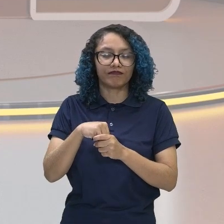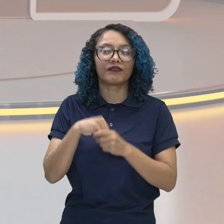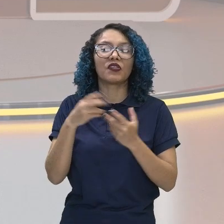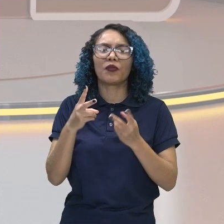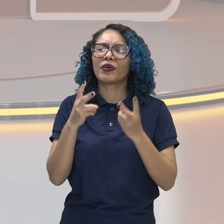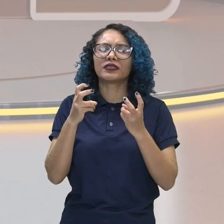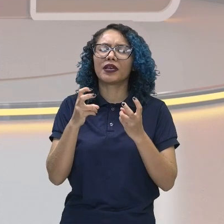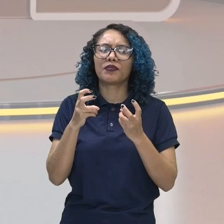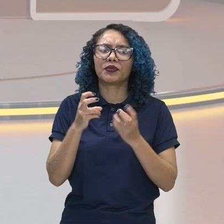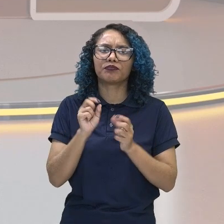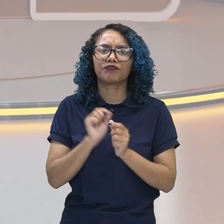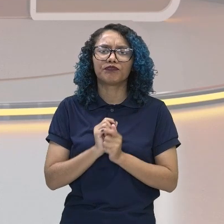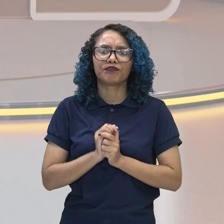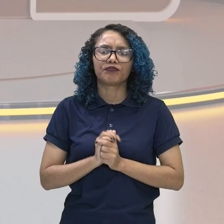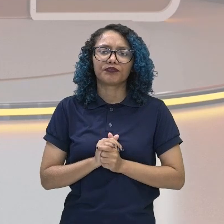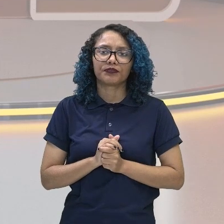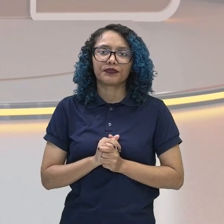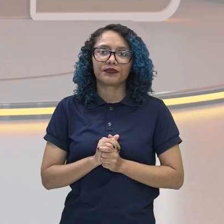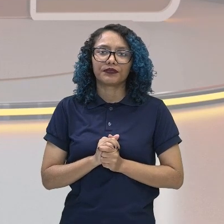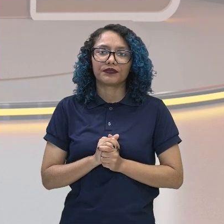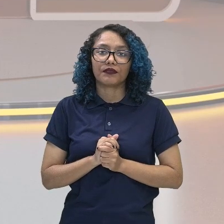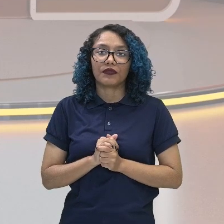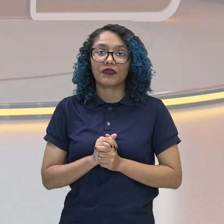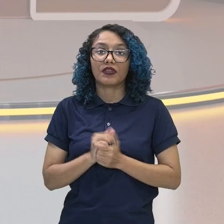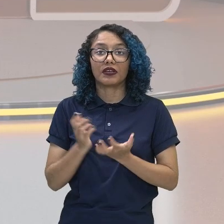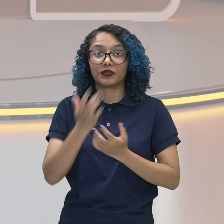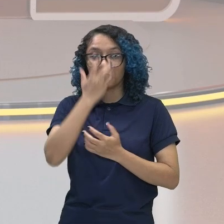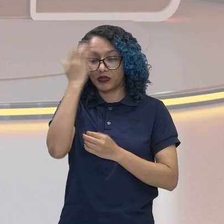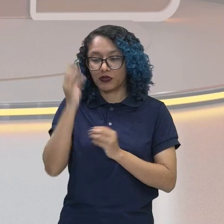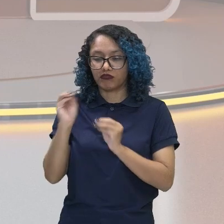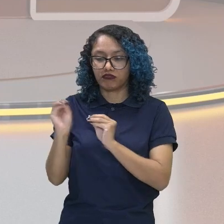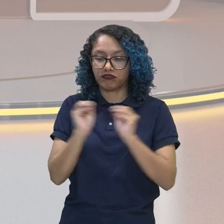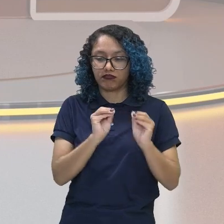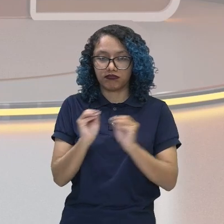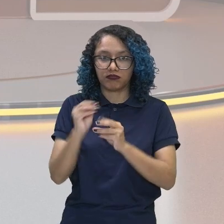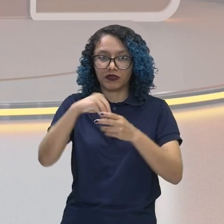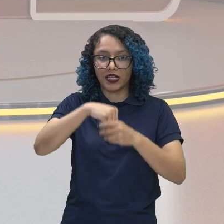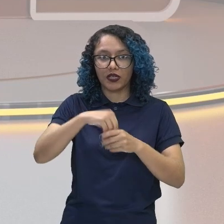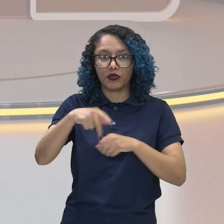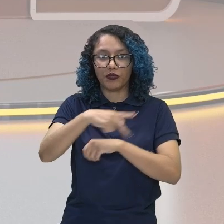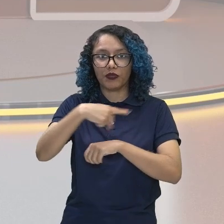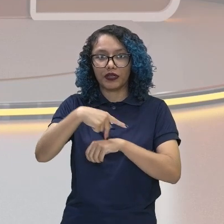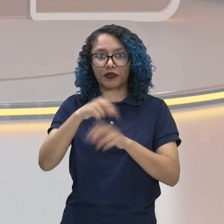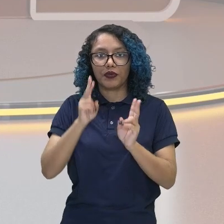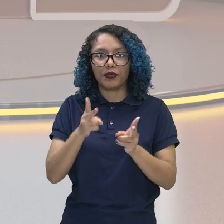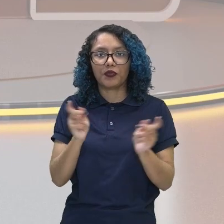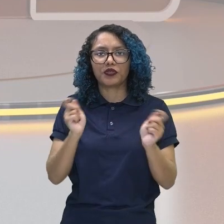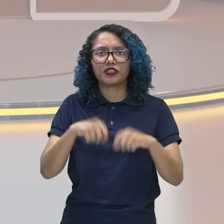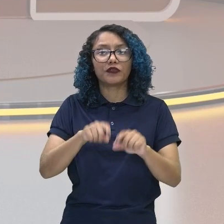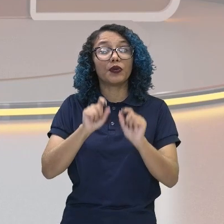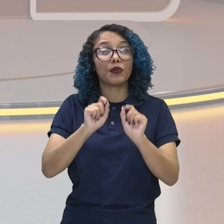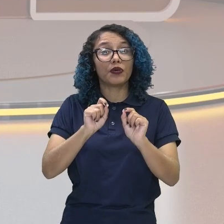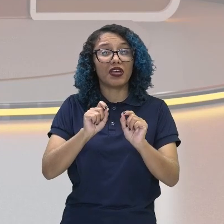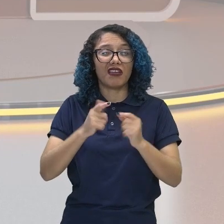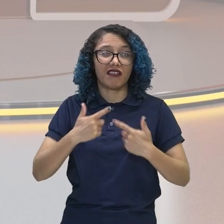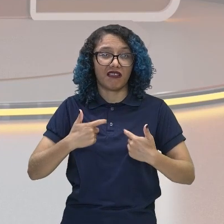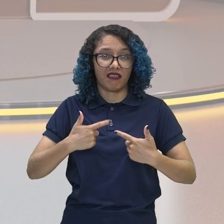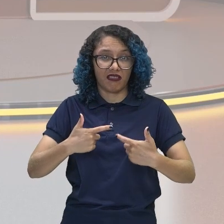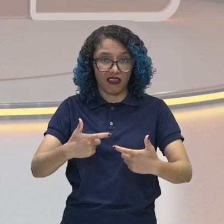que pessoas migrando dentro de um mesmo país pode estar ocorrendo o quê? Uma guerra